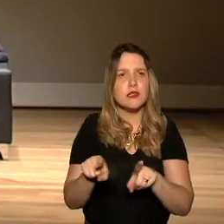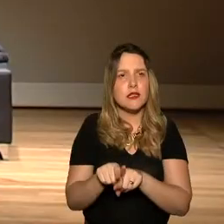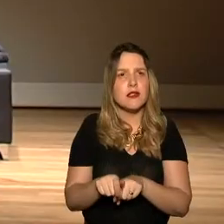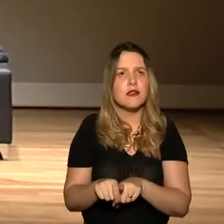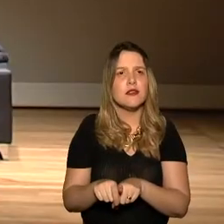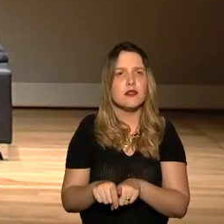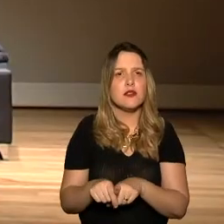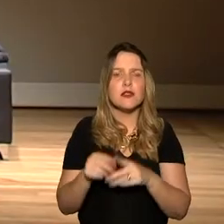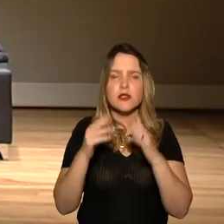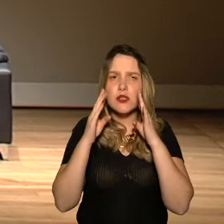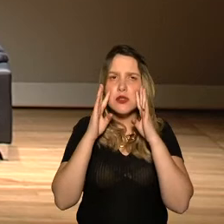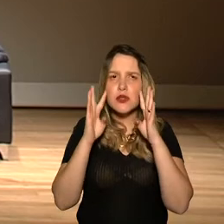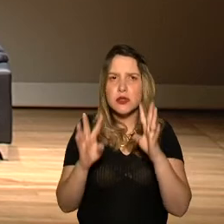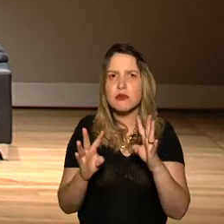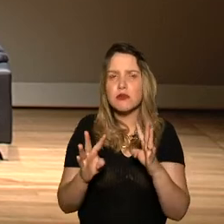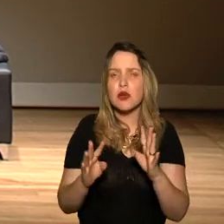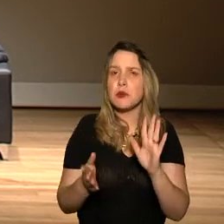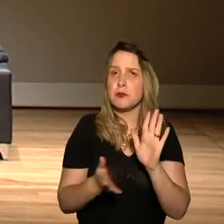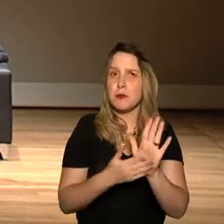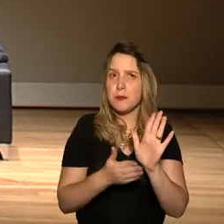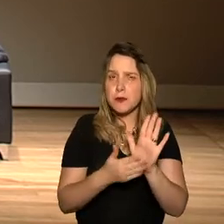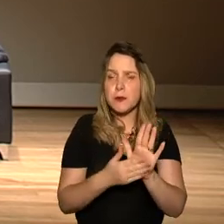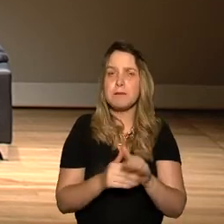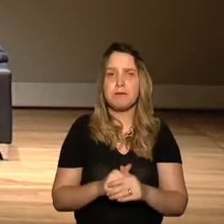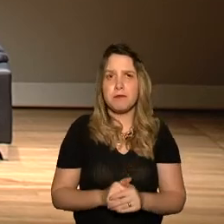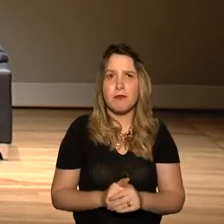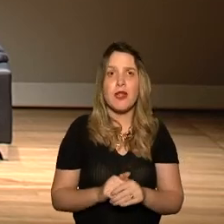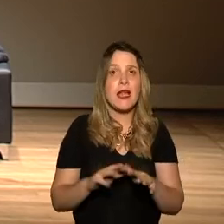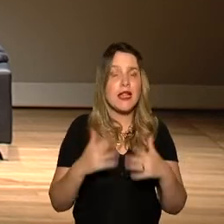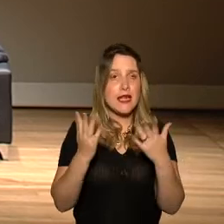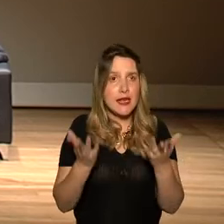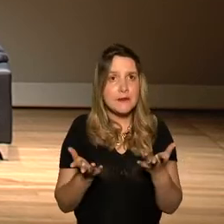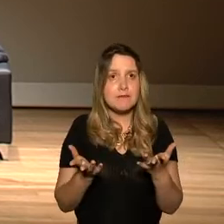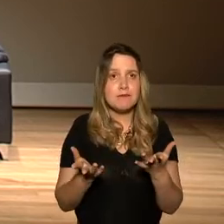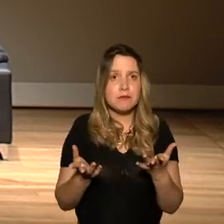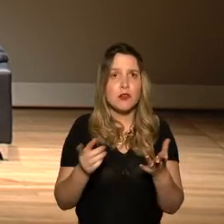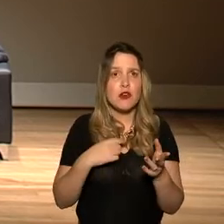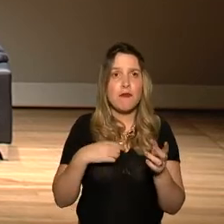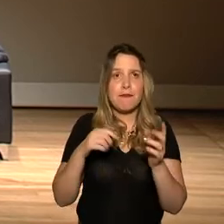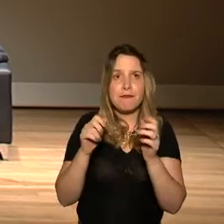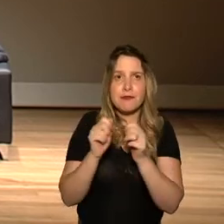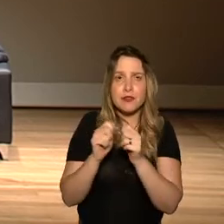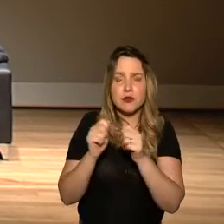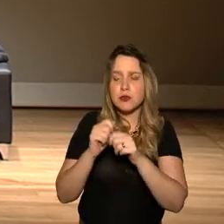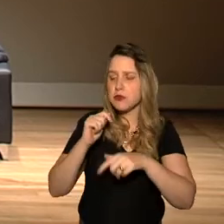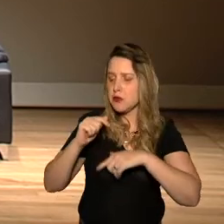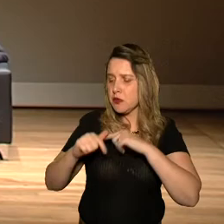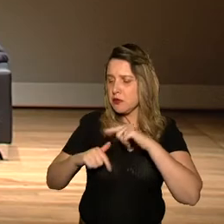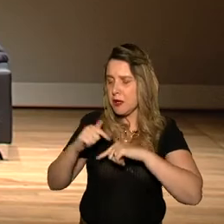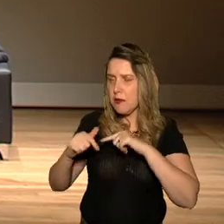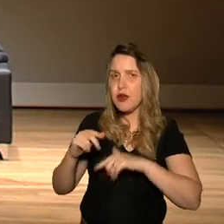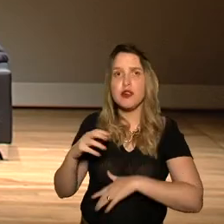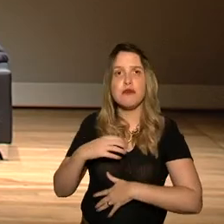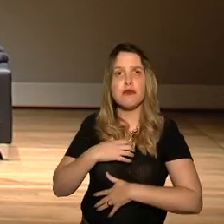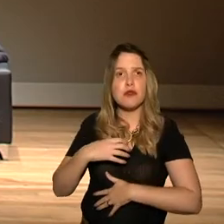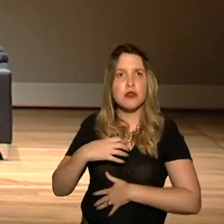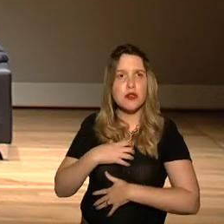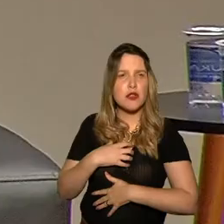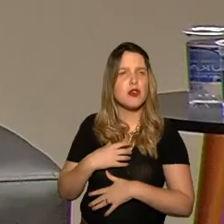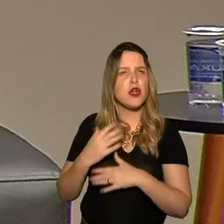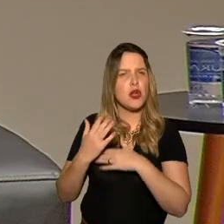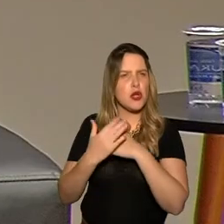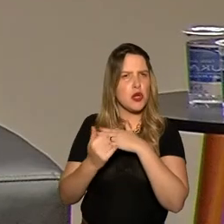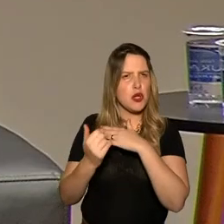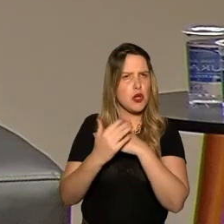de proporcionar né E aí fazendo um pouco um cavalo de pau eu chamaria